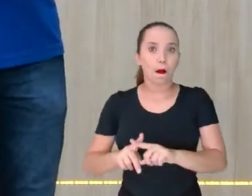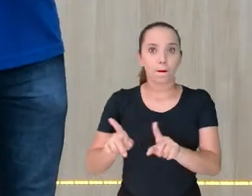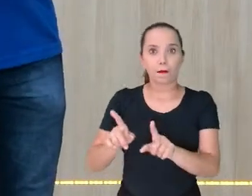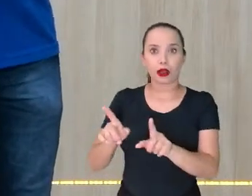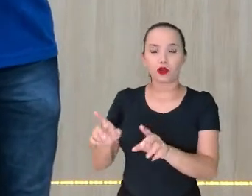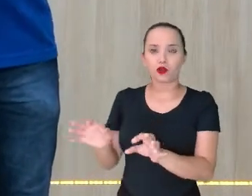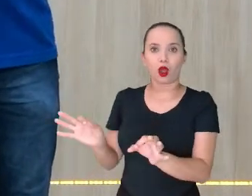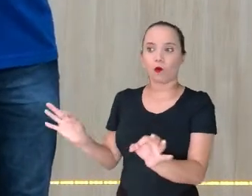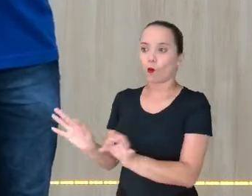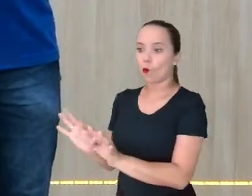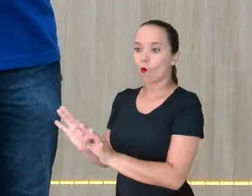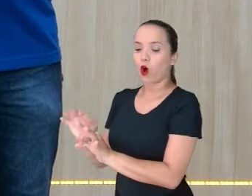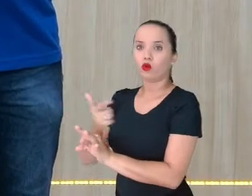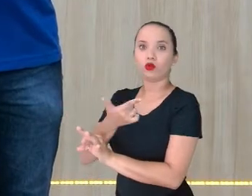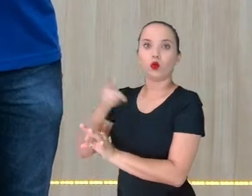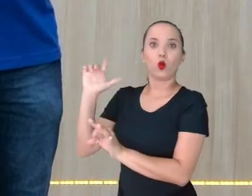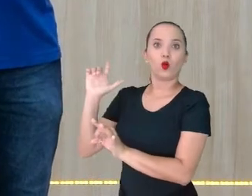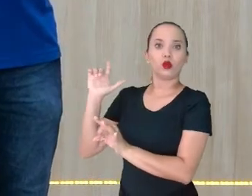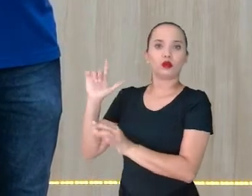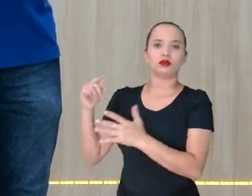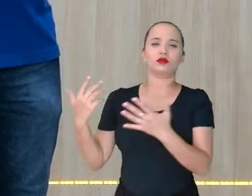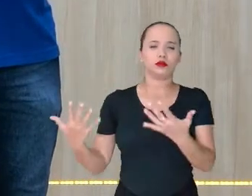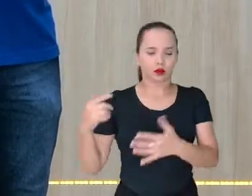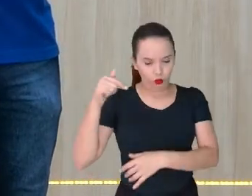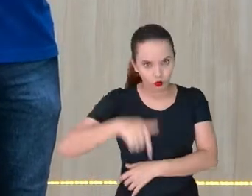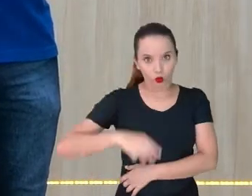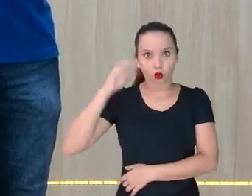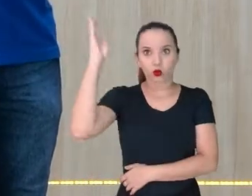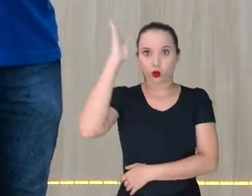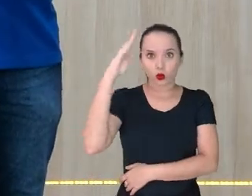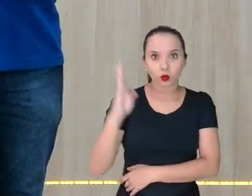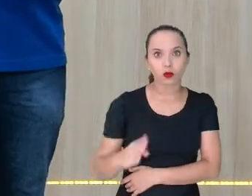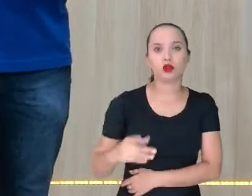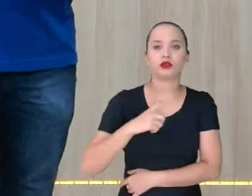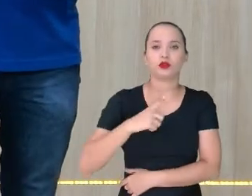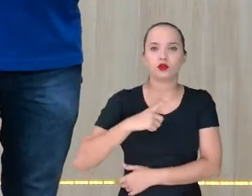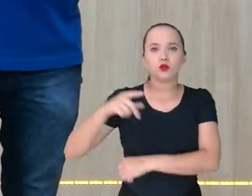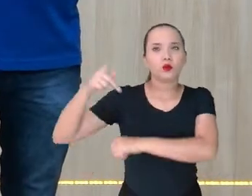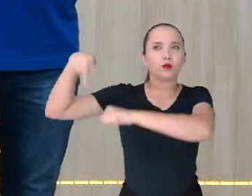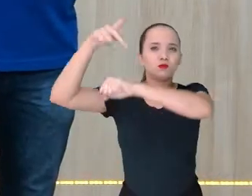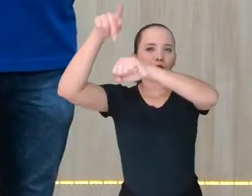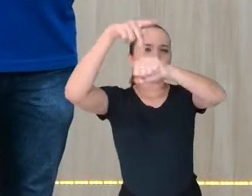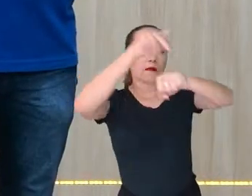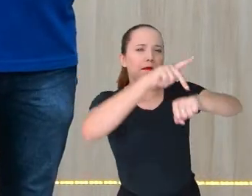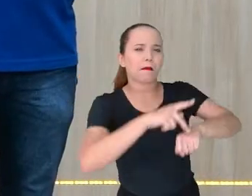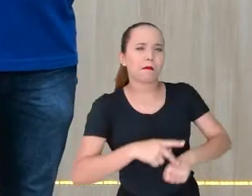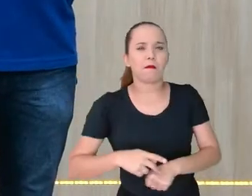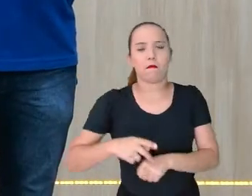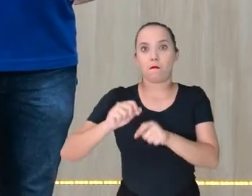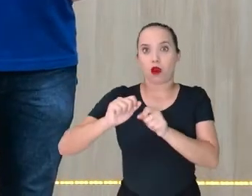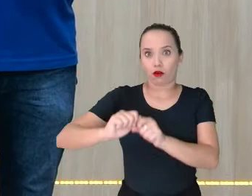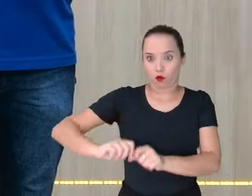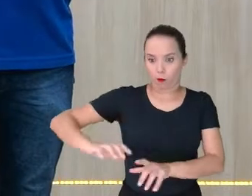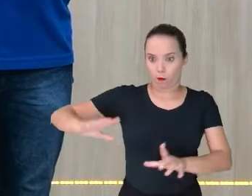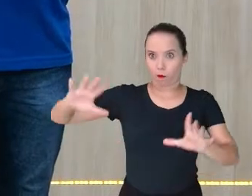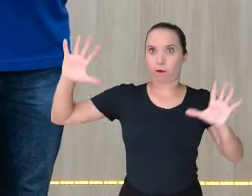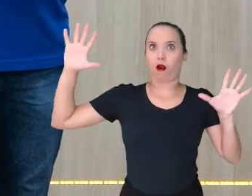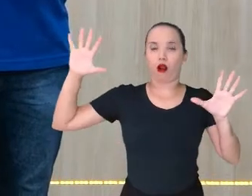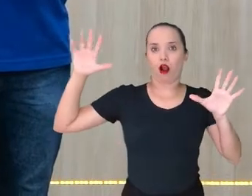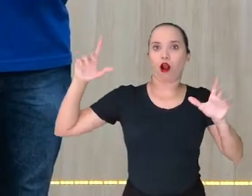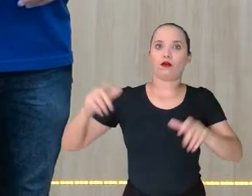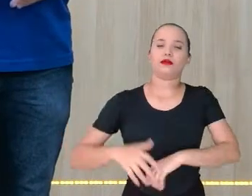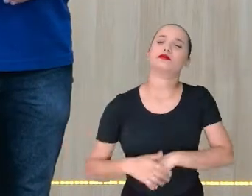em outras áreas. Então, o Brasil mesmo, um país com território, né, gigantesco, quase continental, nós temos, enquanto